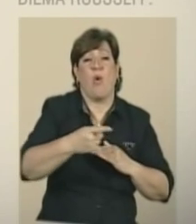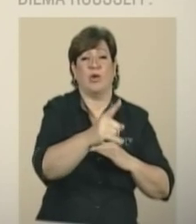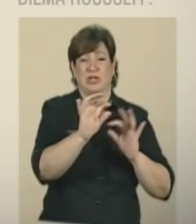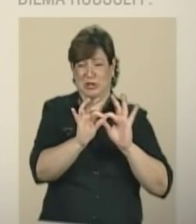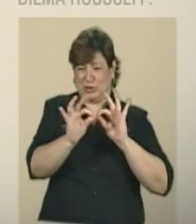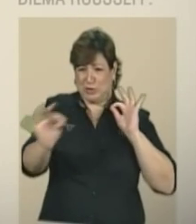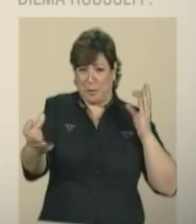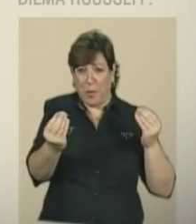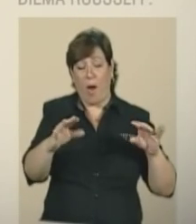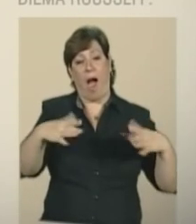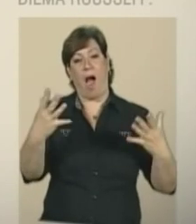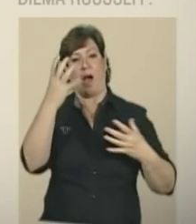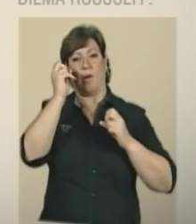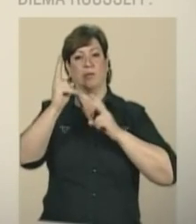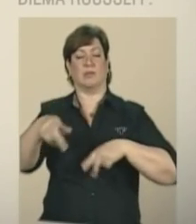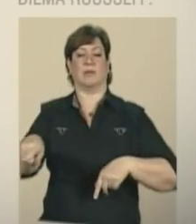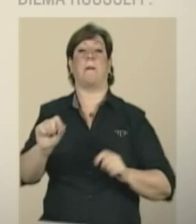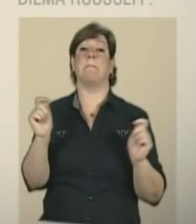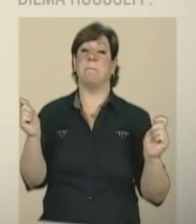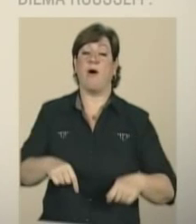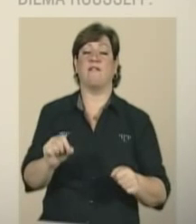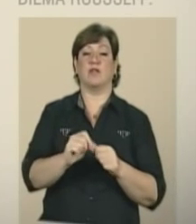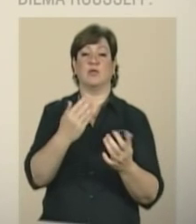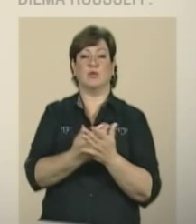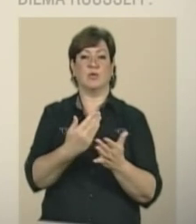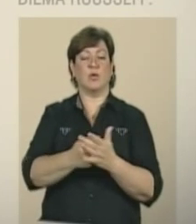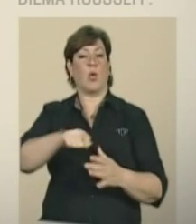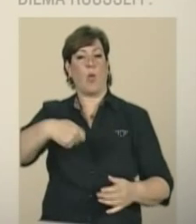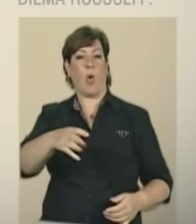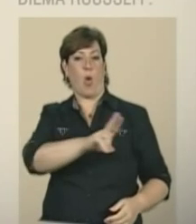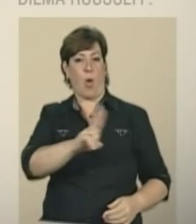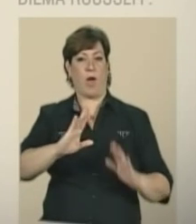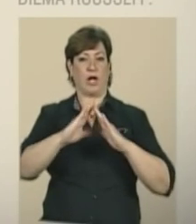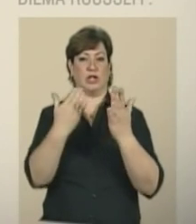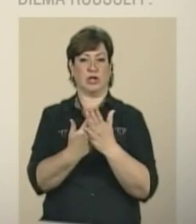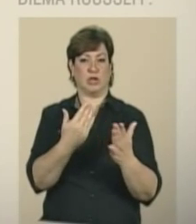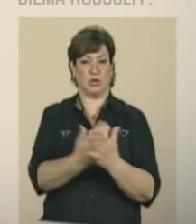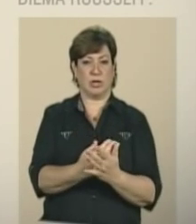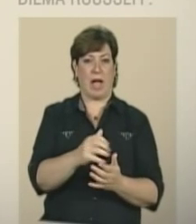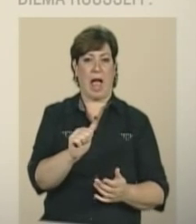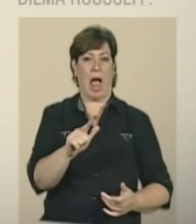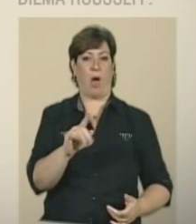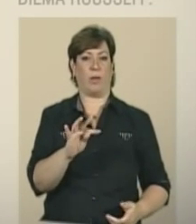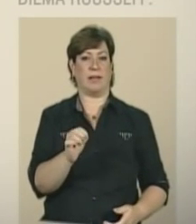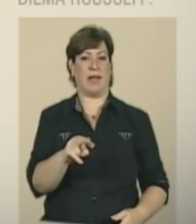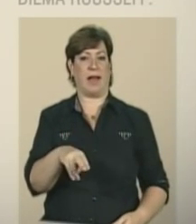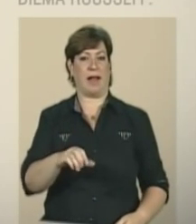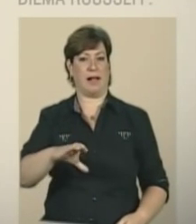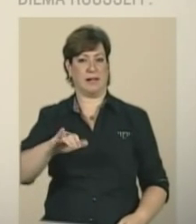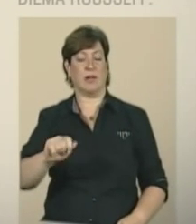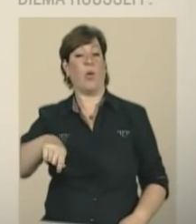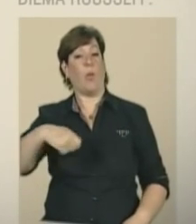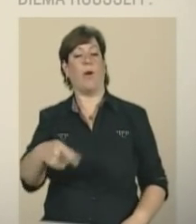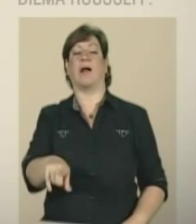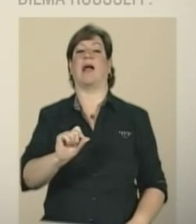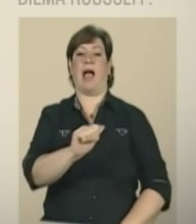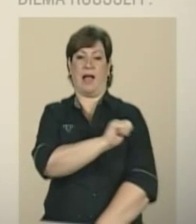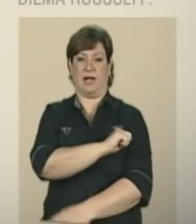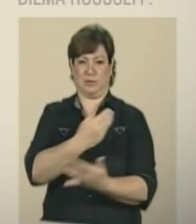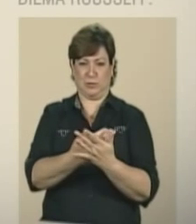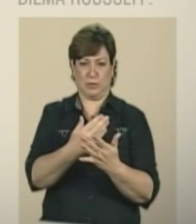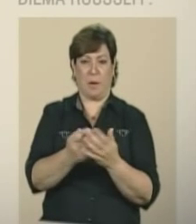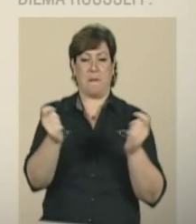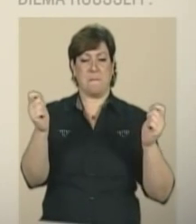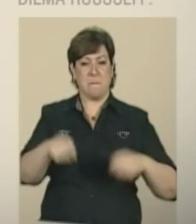escola assim é possível implantar as chamadas escolas de alternância onde o estudante vai